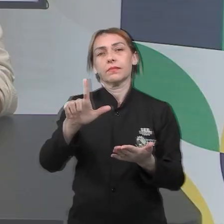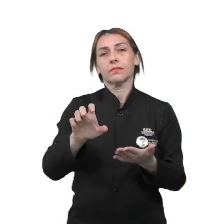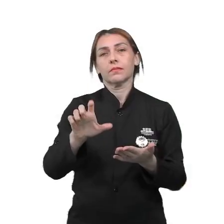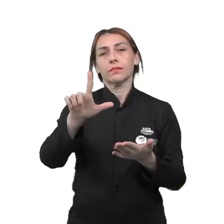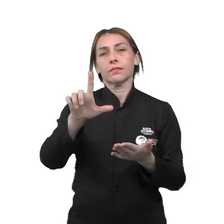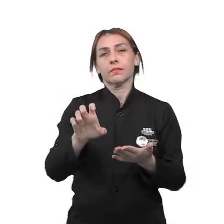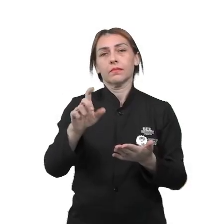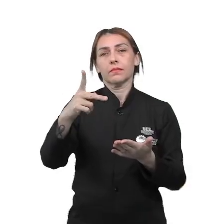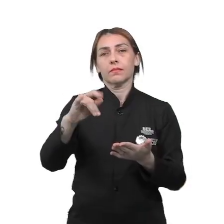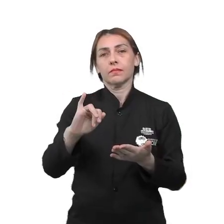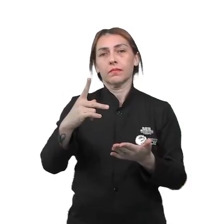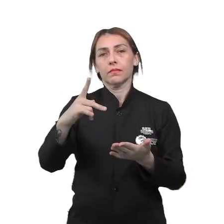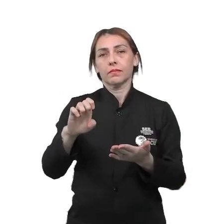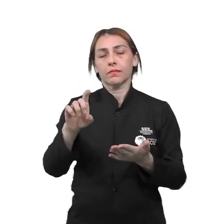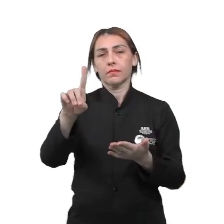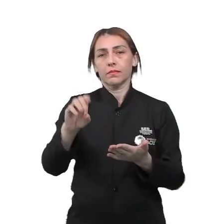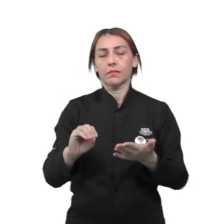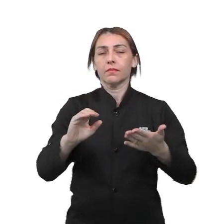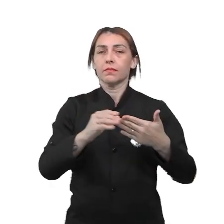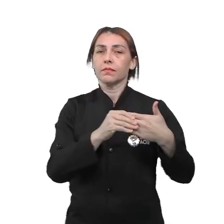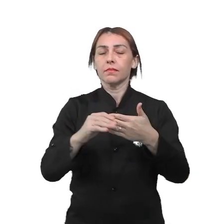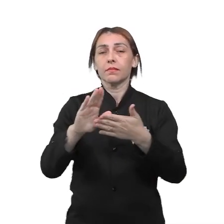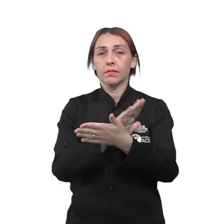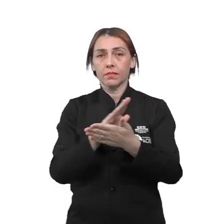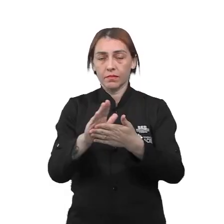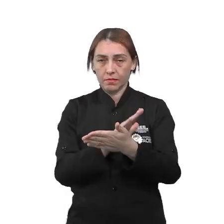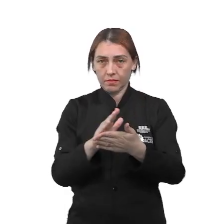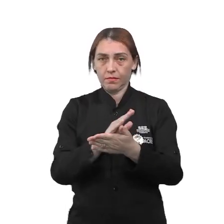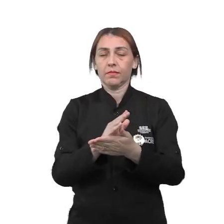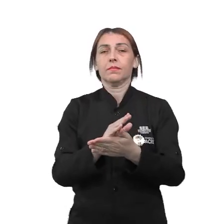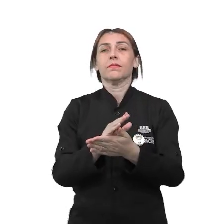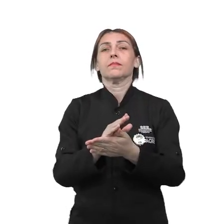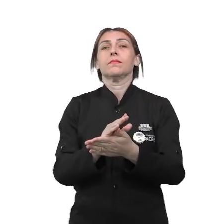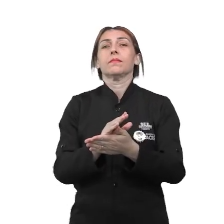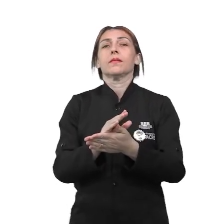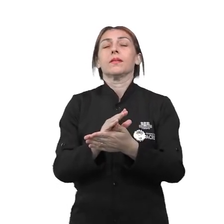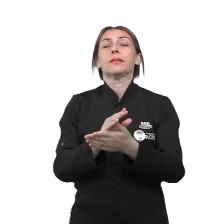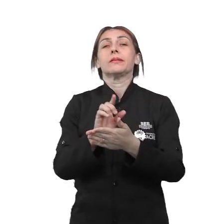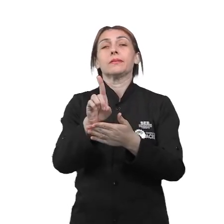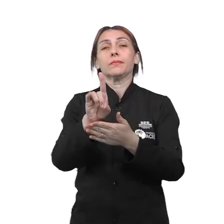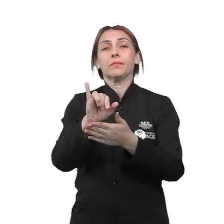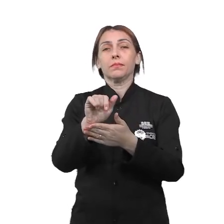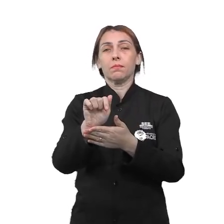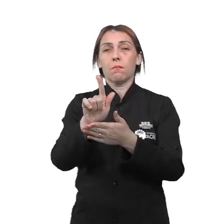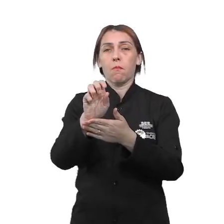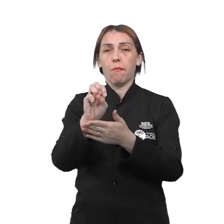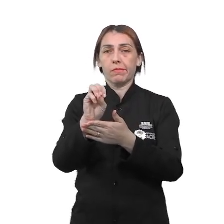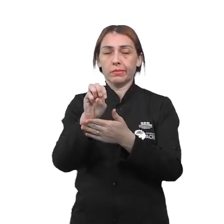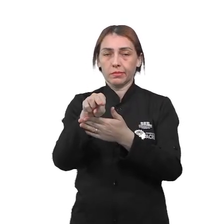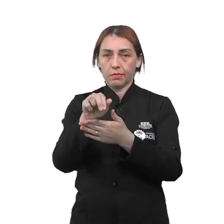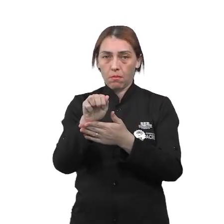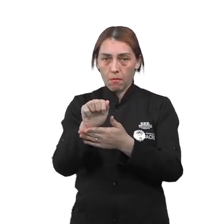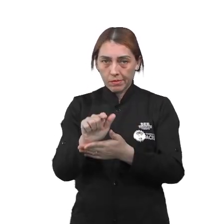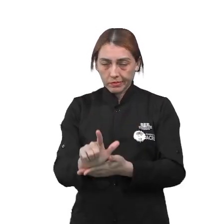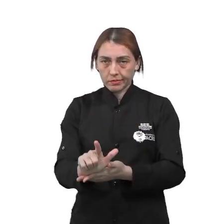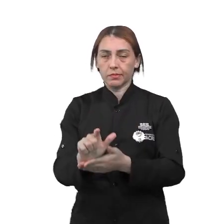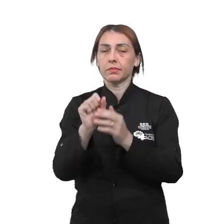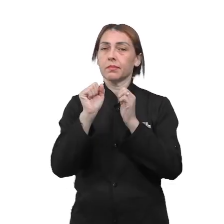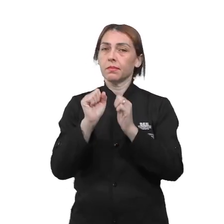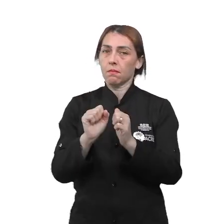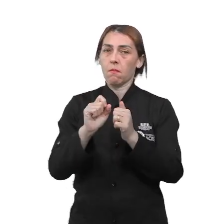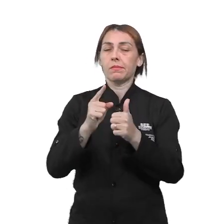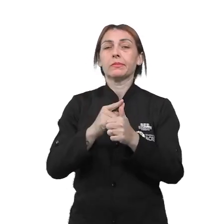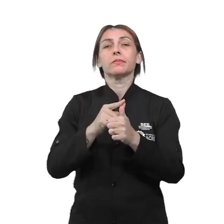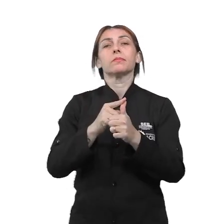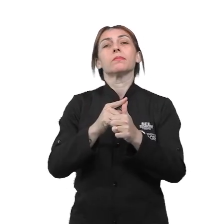figurinha aí. O paralelepípedo vai trazer algumas dimensões, né? Inclusive a ideia da diagonal desse paralelepípedo. O paralelepípedo ele pode aparecer como